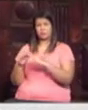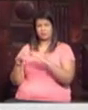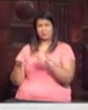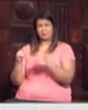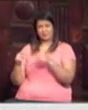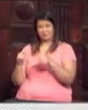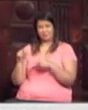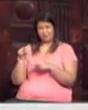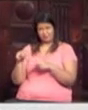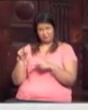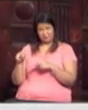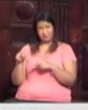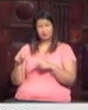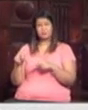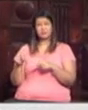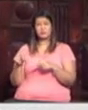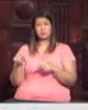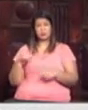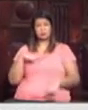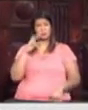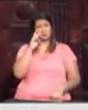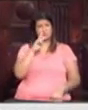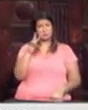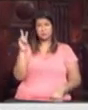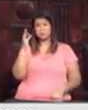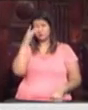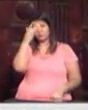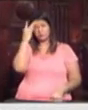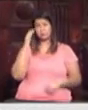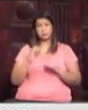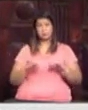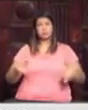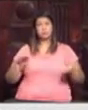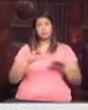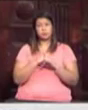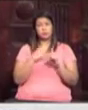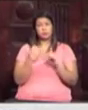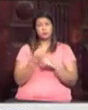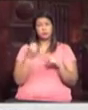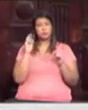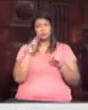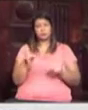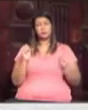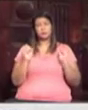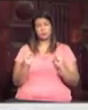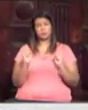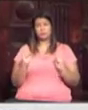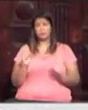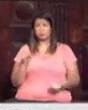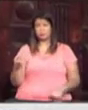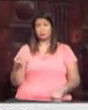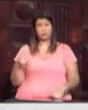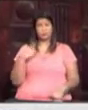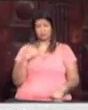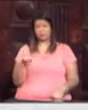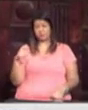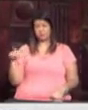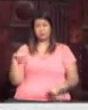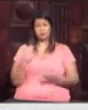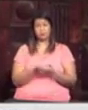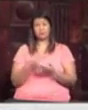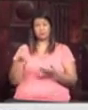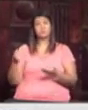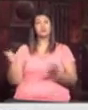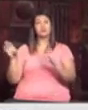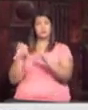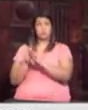que necessitam, dos invisíveis aos olhos da sociedade, não são pagos há muito tempo e muitos deles estão fechando as